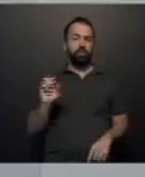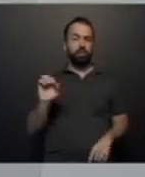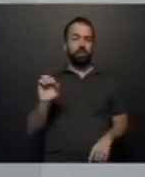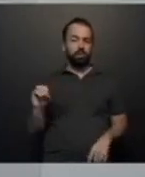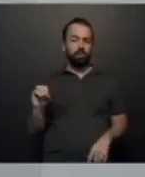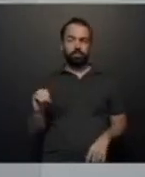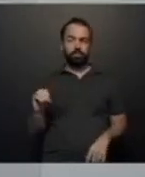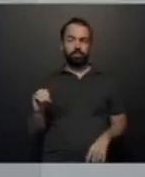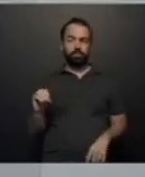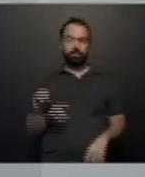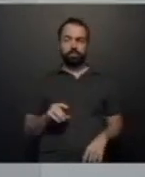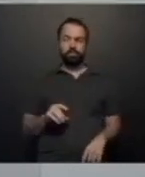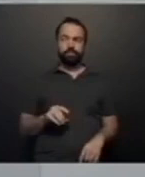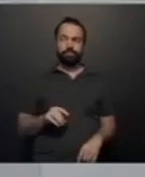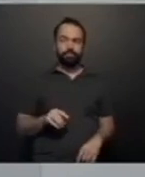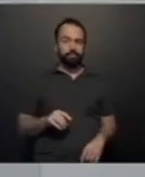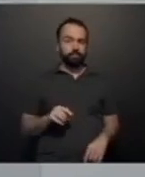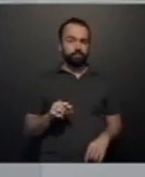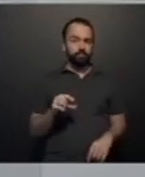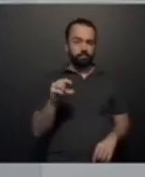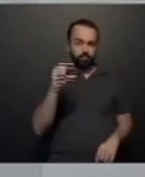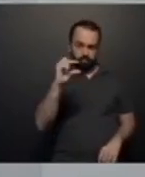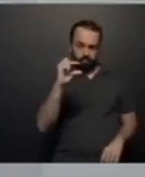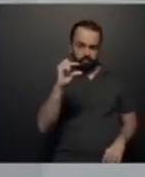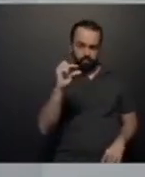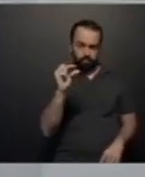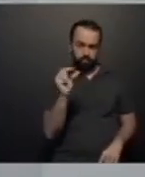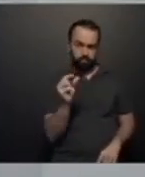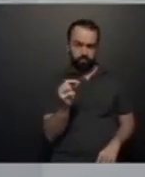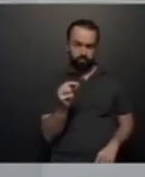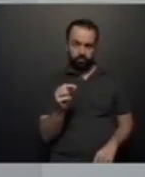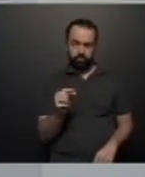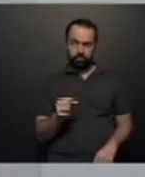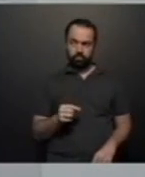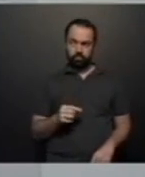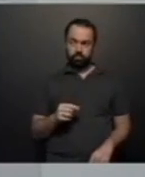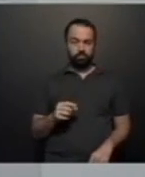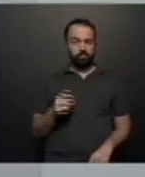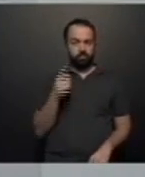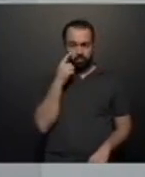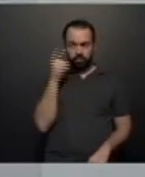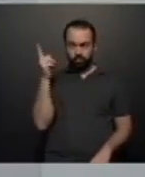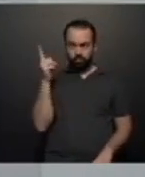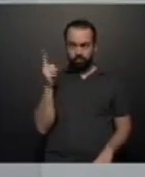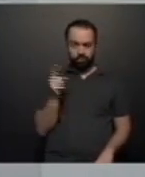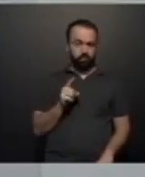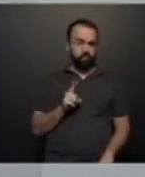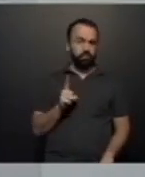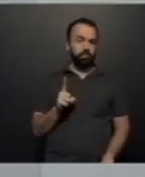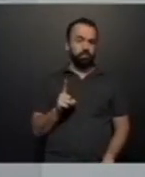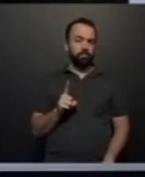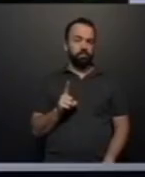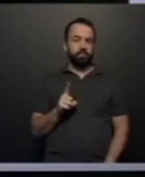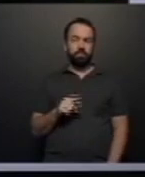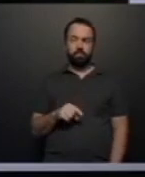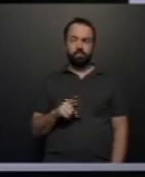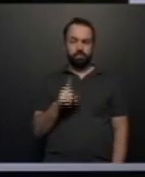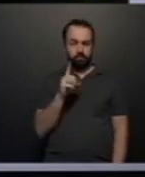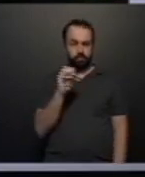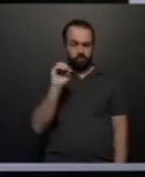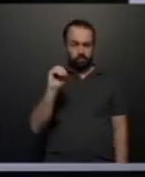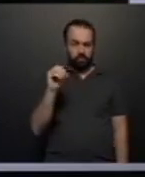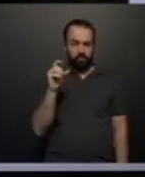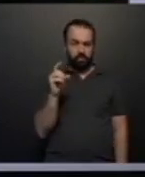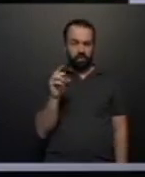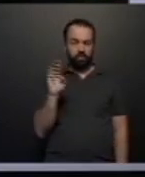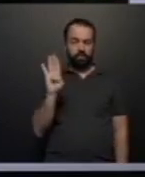Cada dígito binário é chamado de bit. Se voltarmos aqui na imagem, esse 0 é um